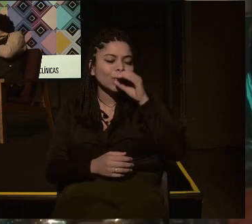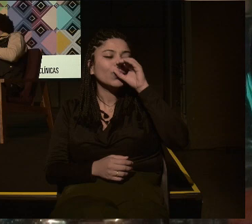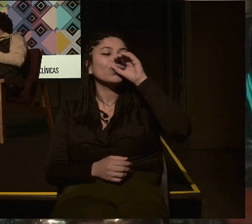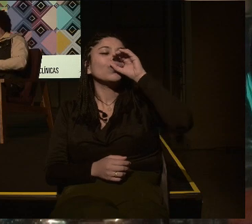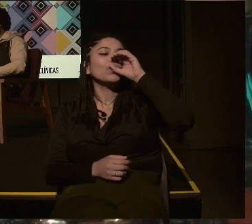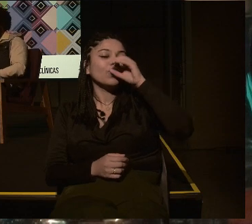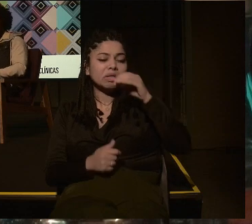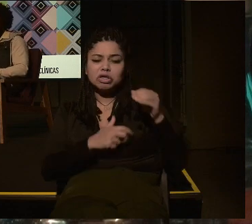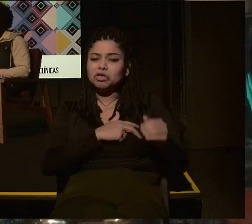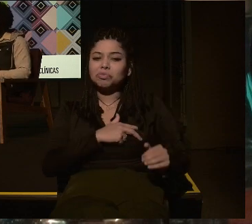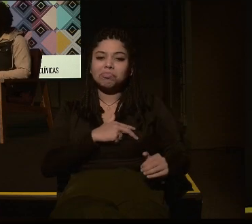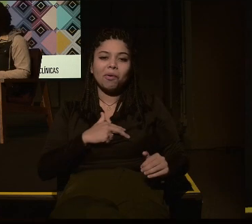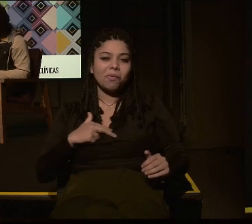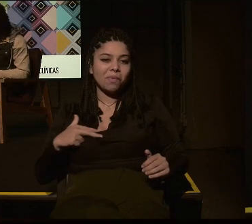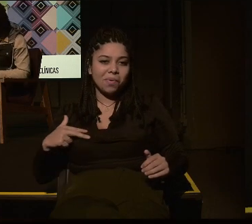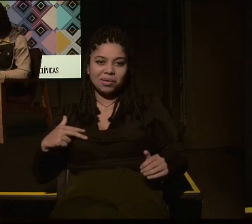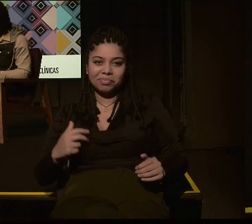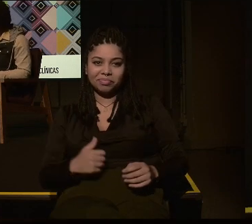suquinho